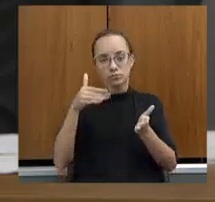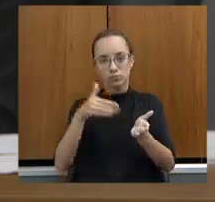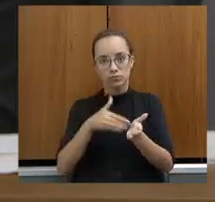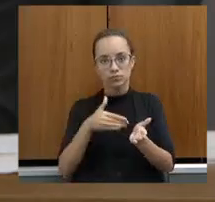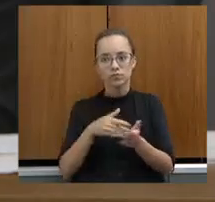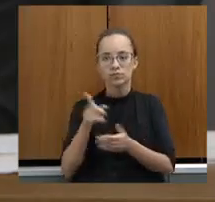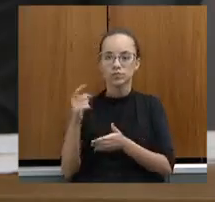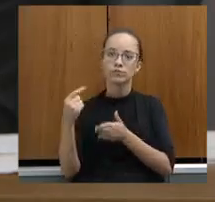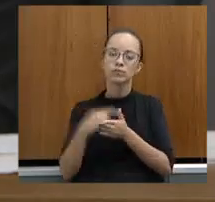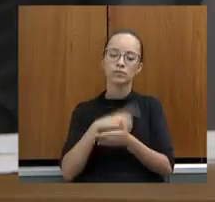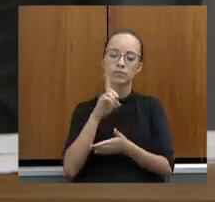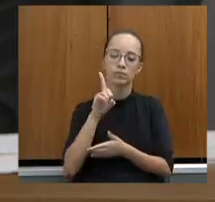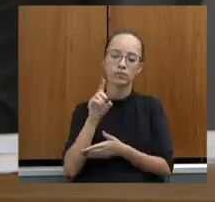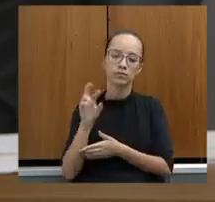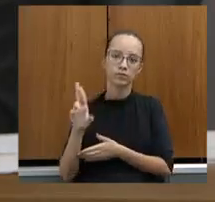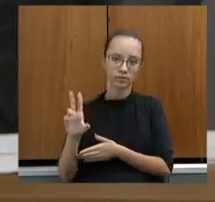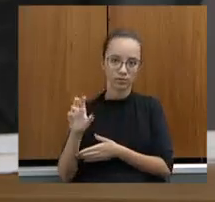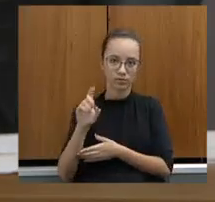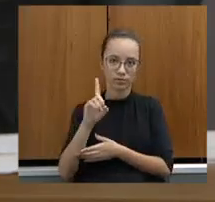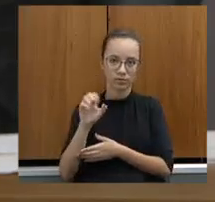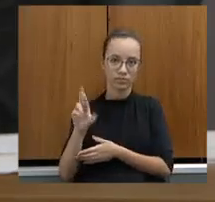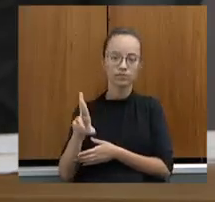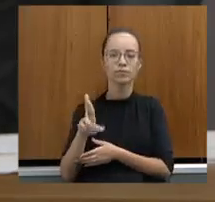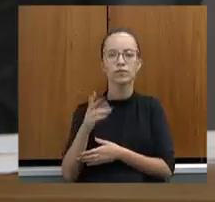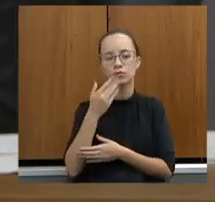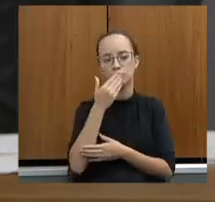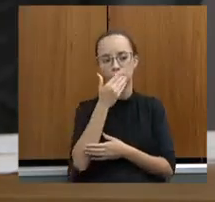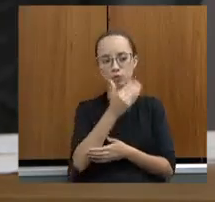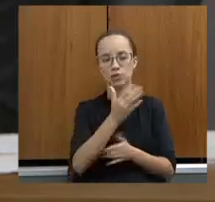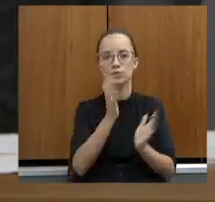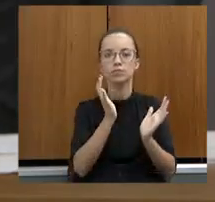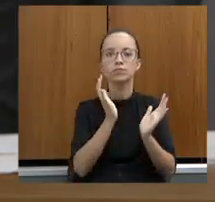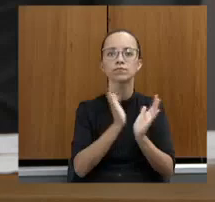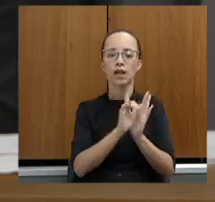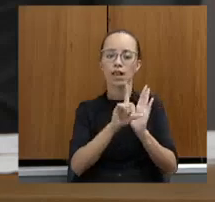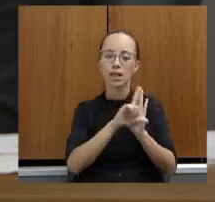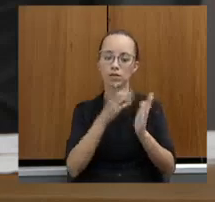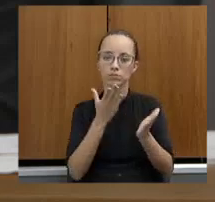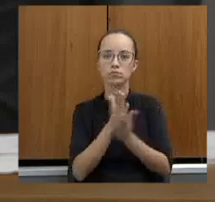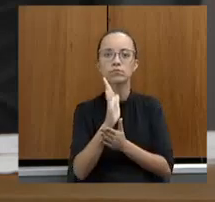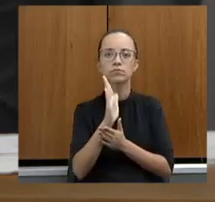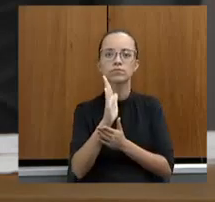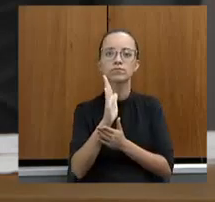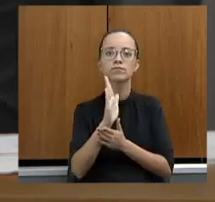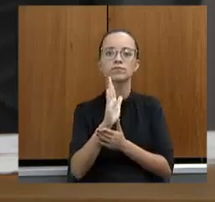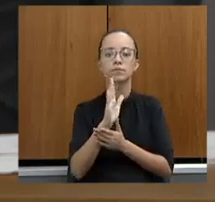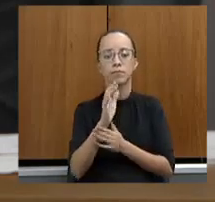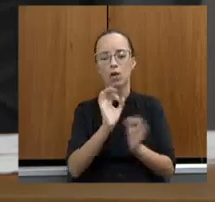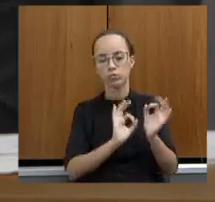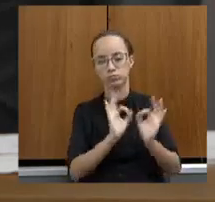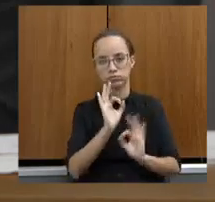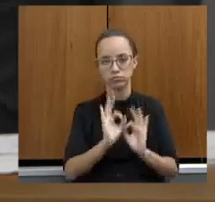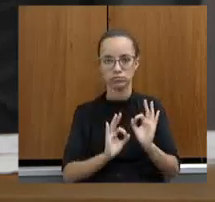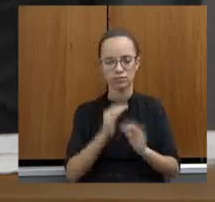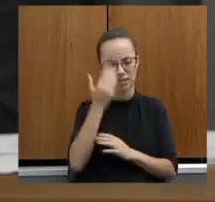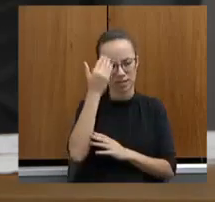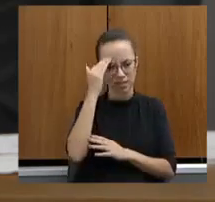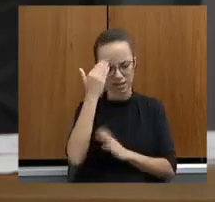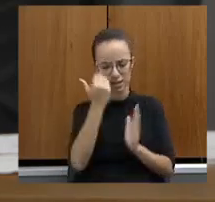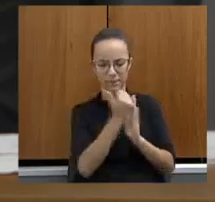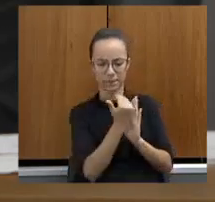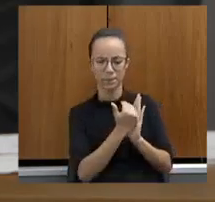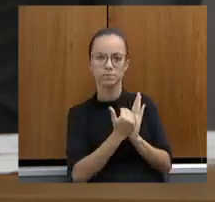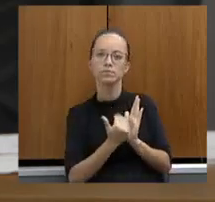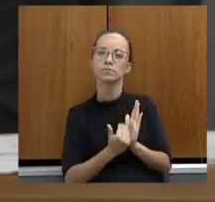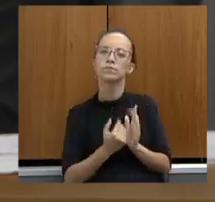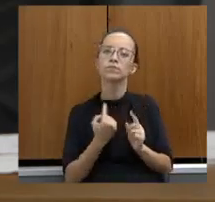das ideias e pedir já a minha Assessoria desde que a lei foi aprovada para que se organizasse desses